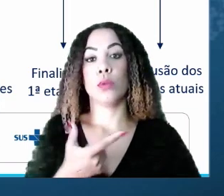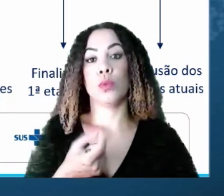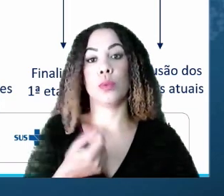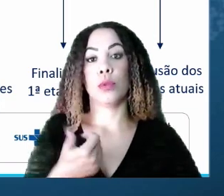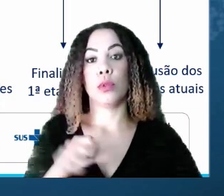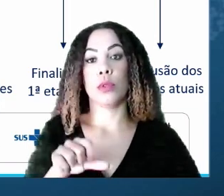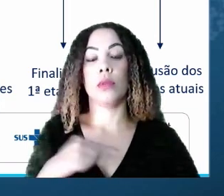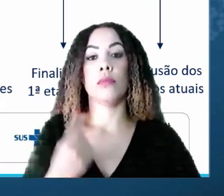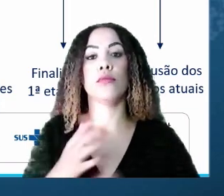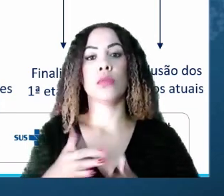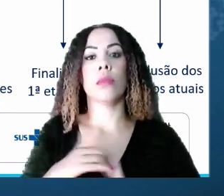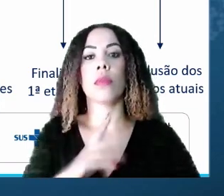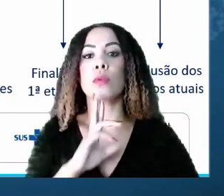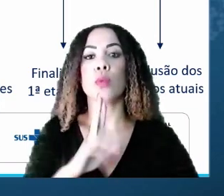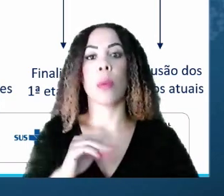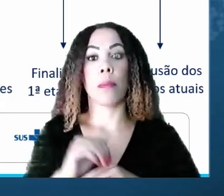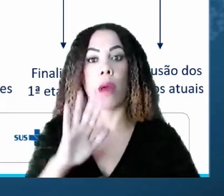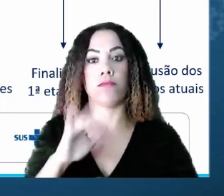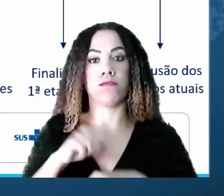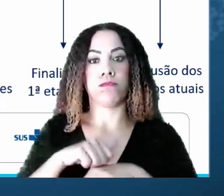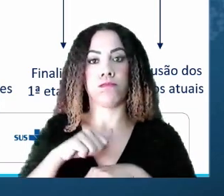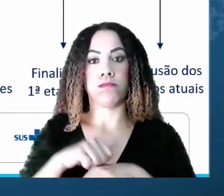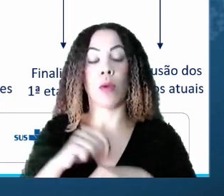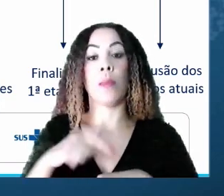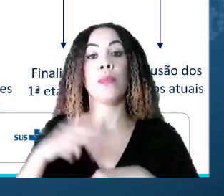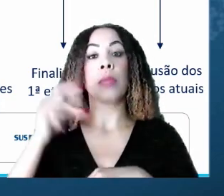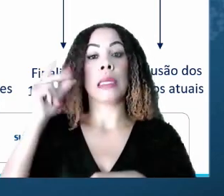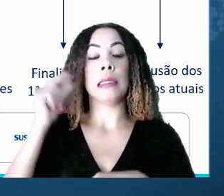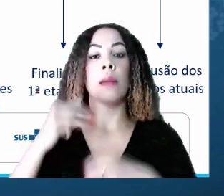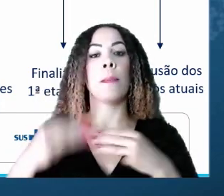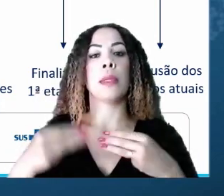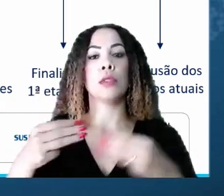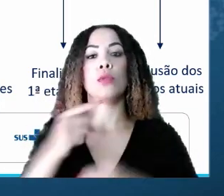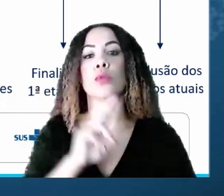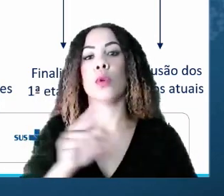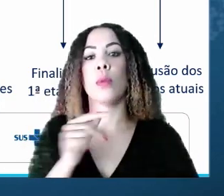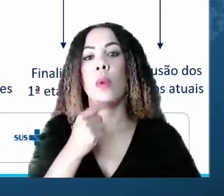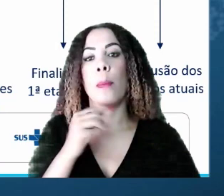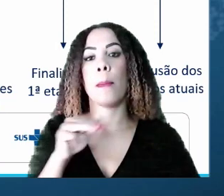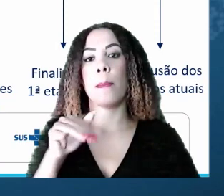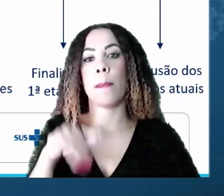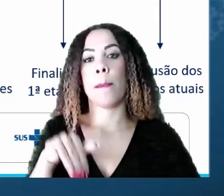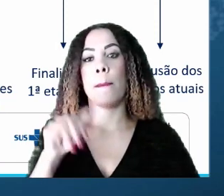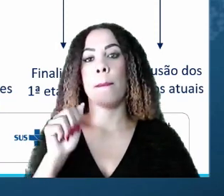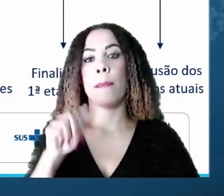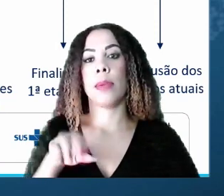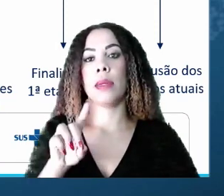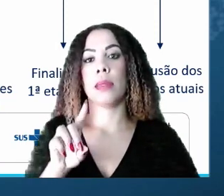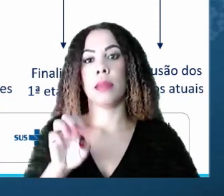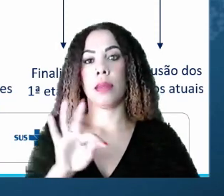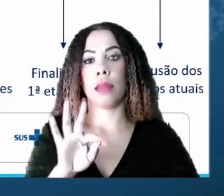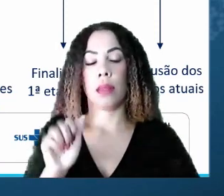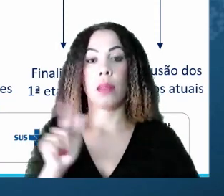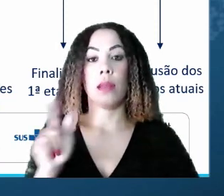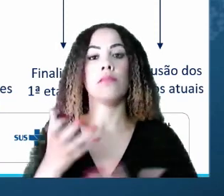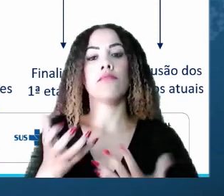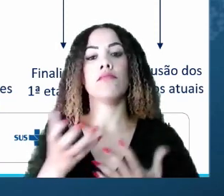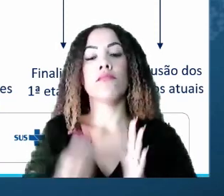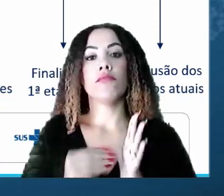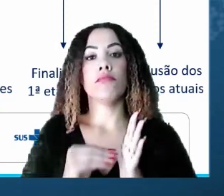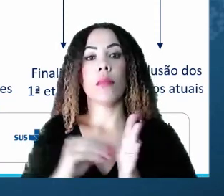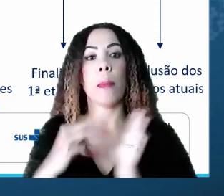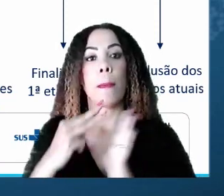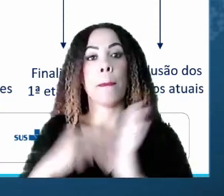mais robustos e, à época, o ministro Mandetta queria avaliar, então, o método Wolbachia implementado utilizando